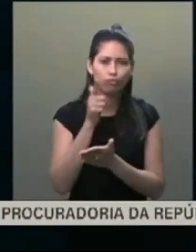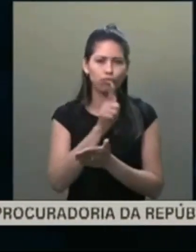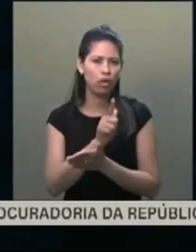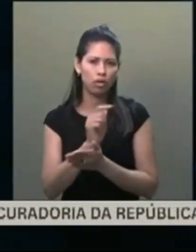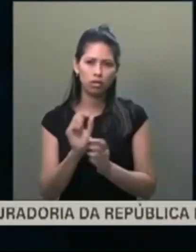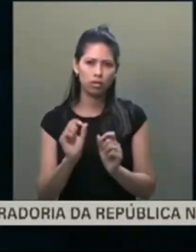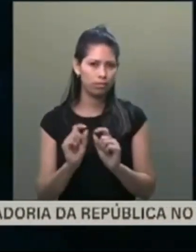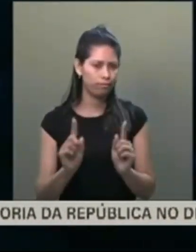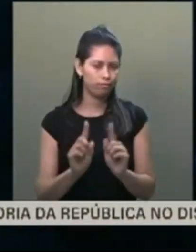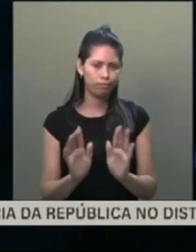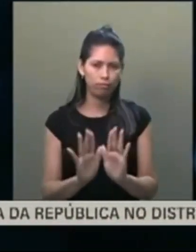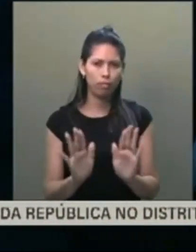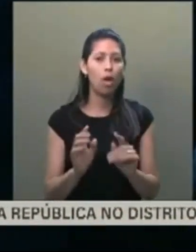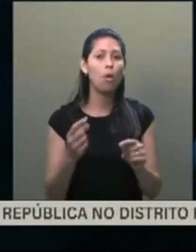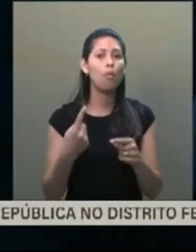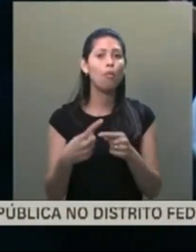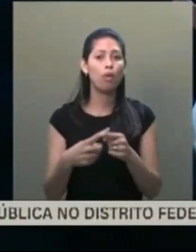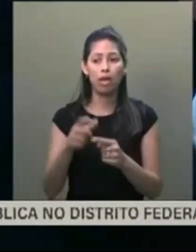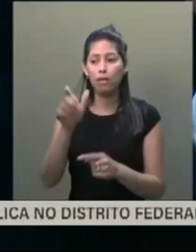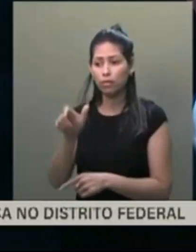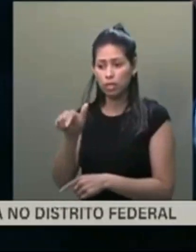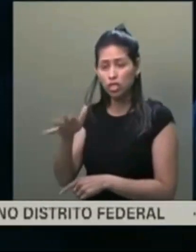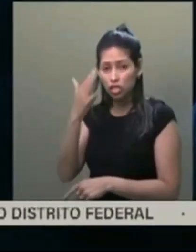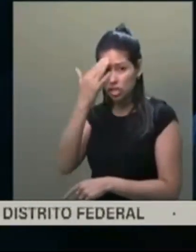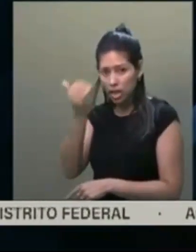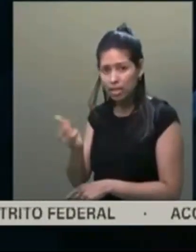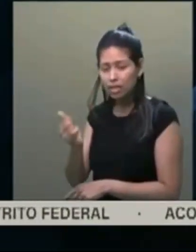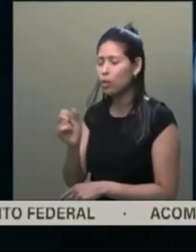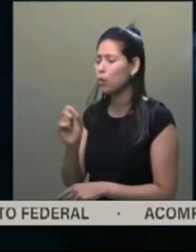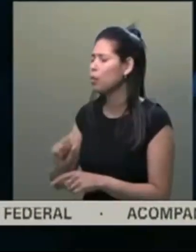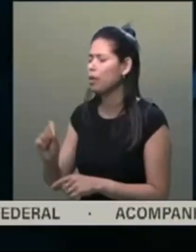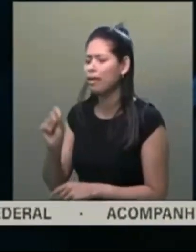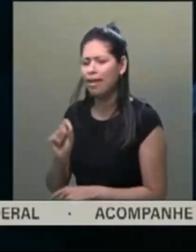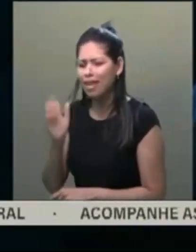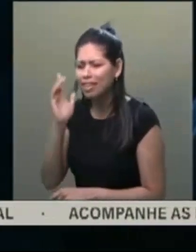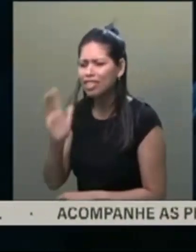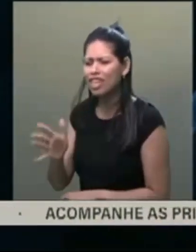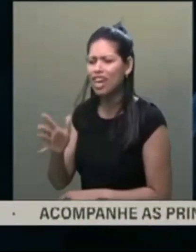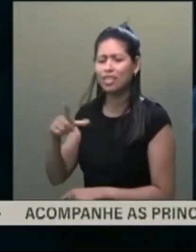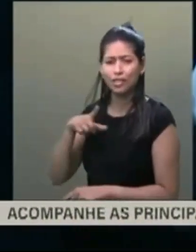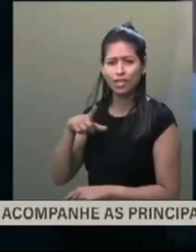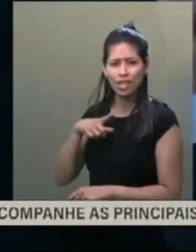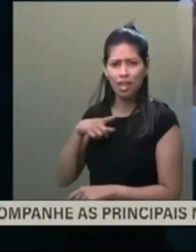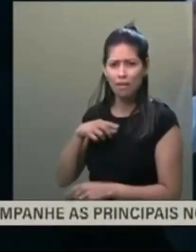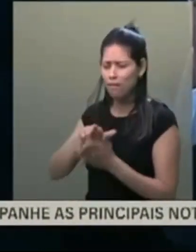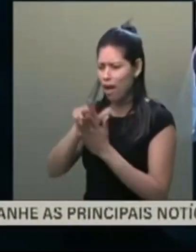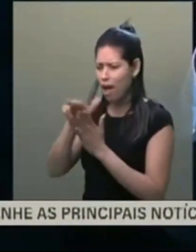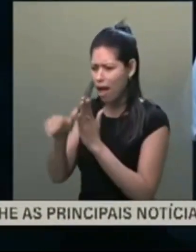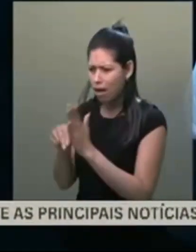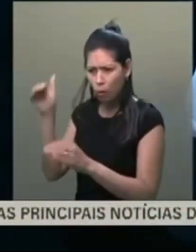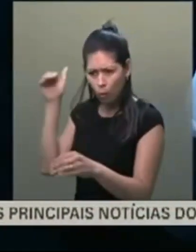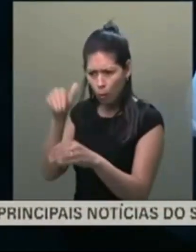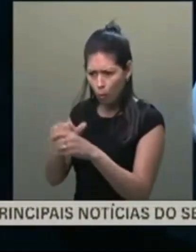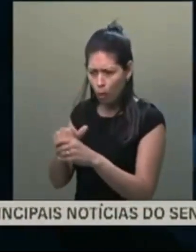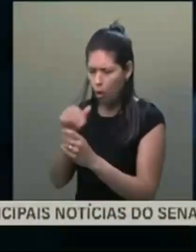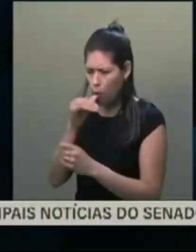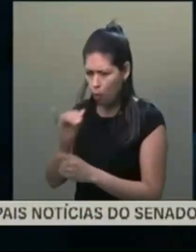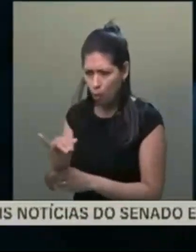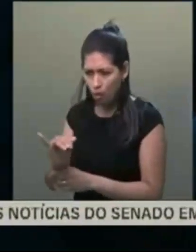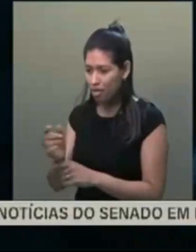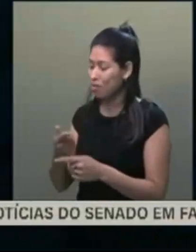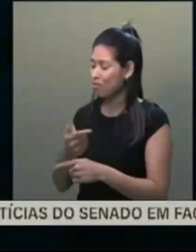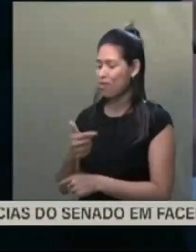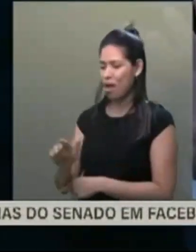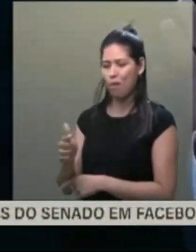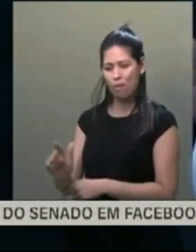quanto eu falei sobre isso. Não se trata da urna, eu falo de auditabilidade do voto. Esses